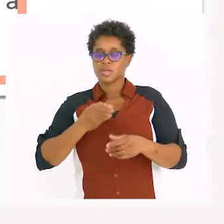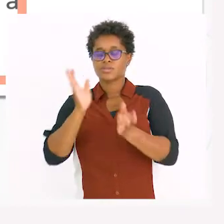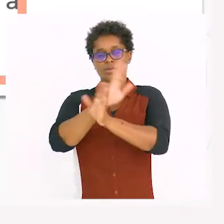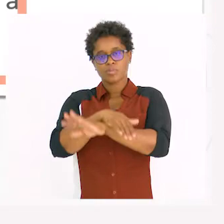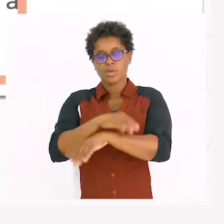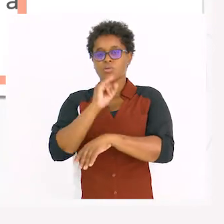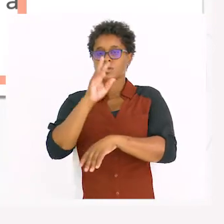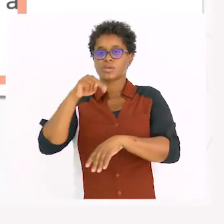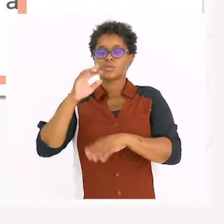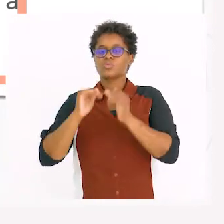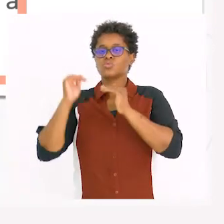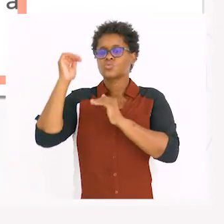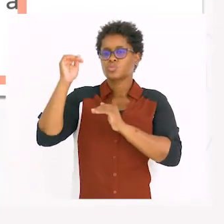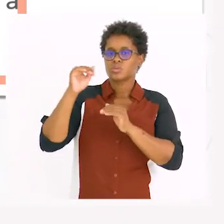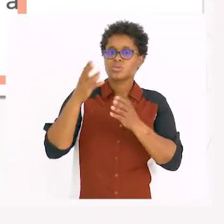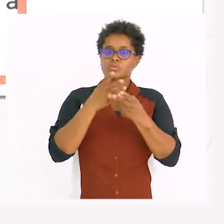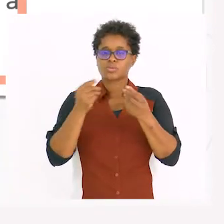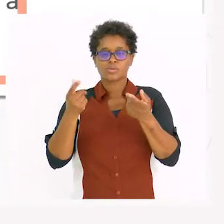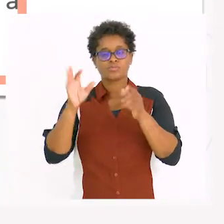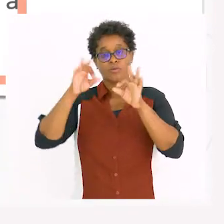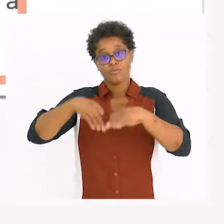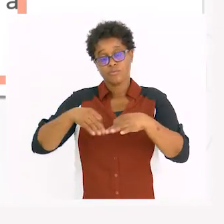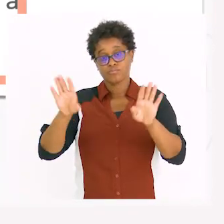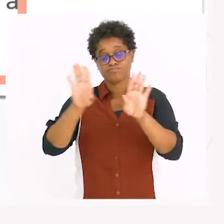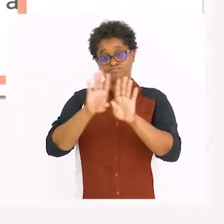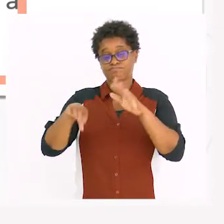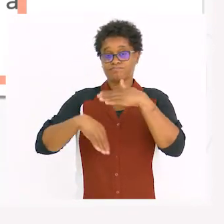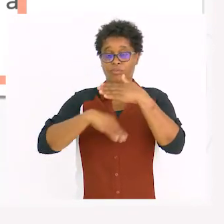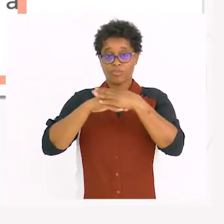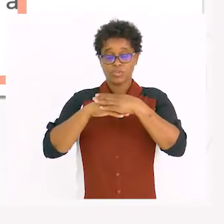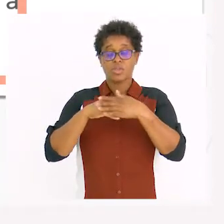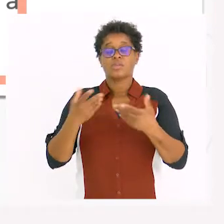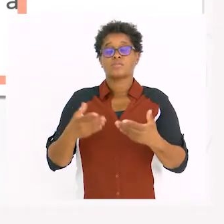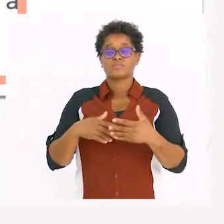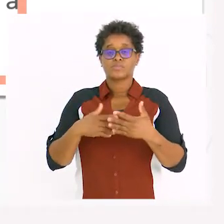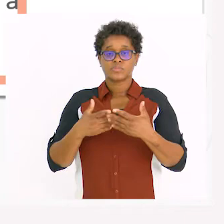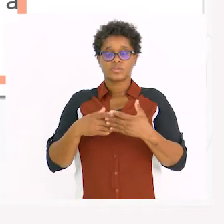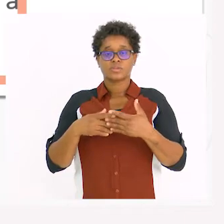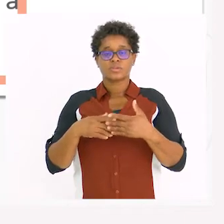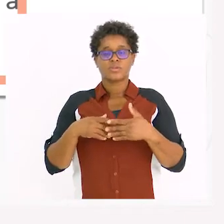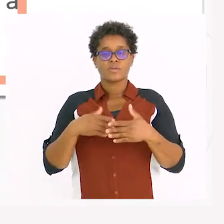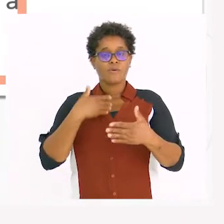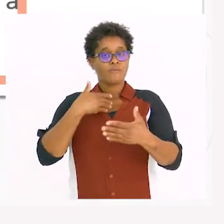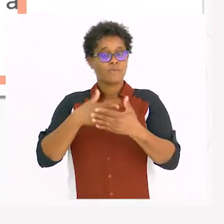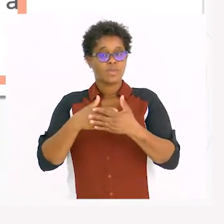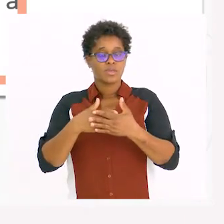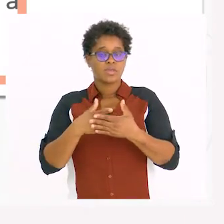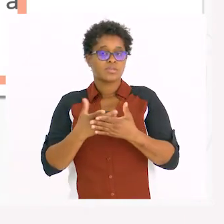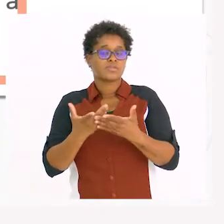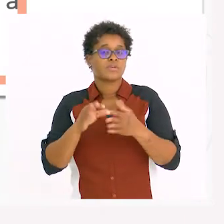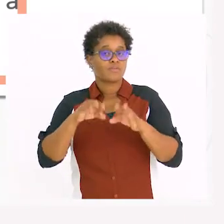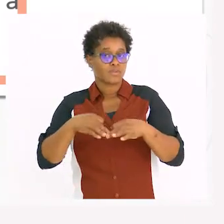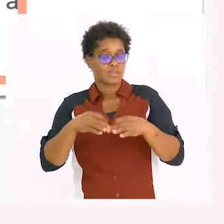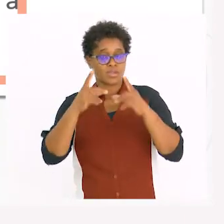a inflação, o encerramento de empresas e quebras de produção, etc. Ou a minimizar os